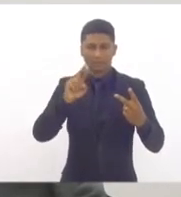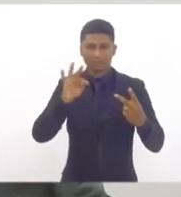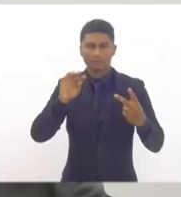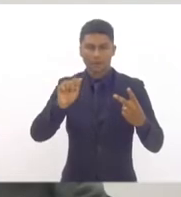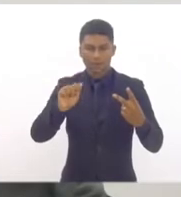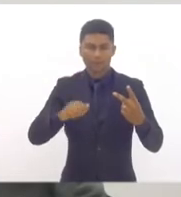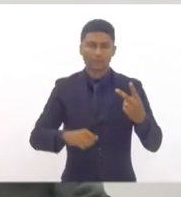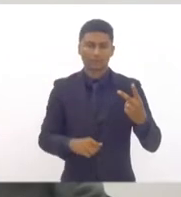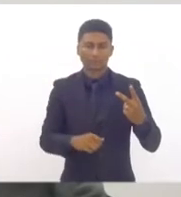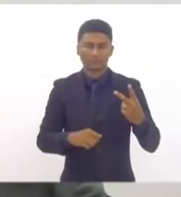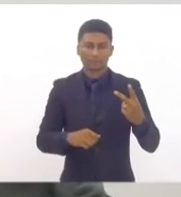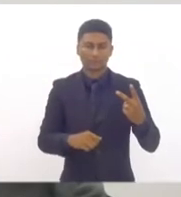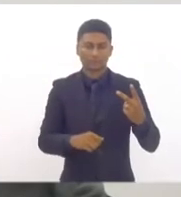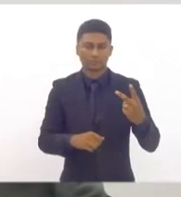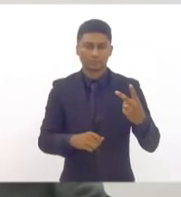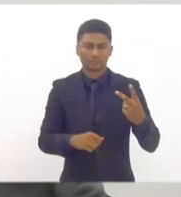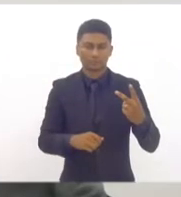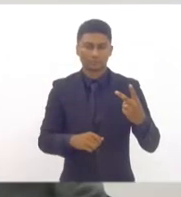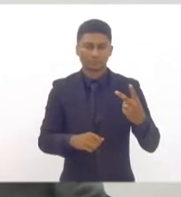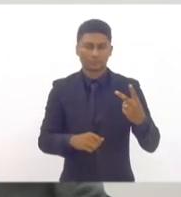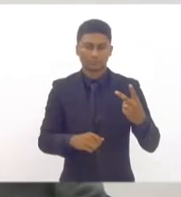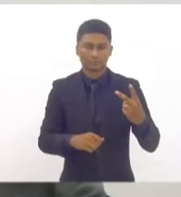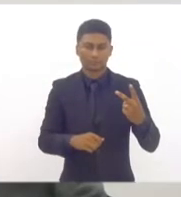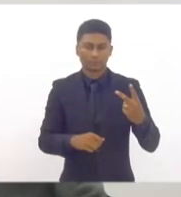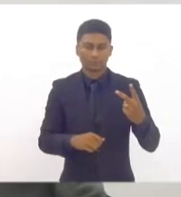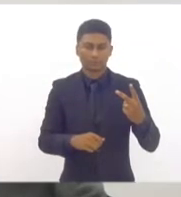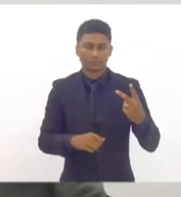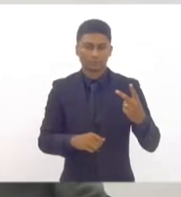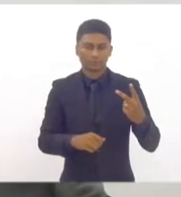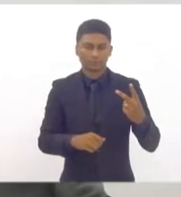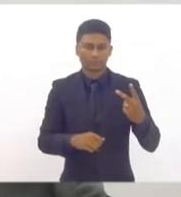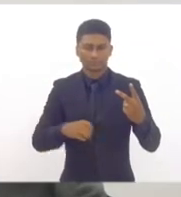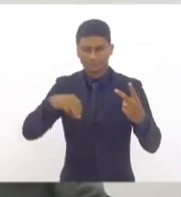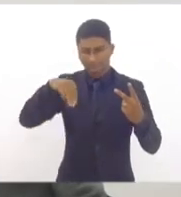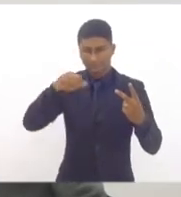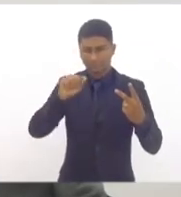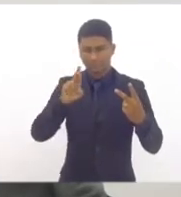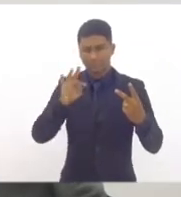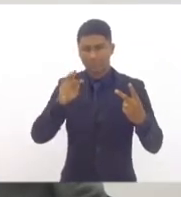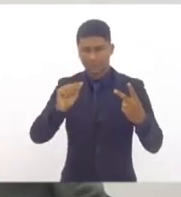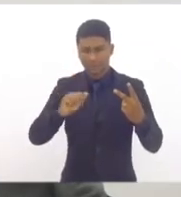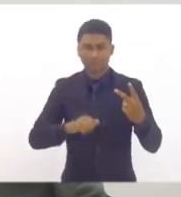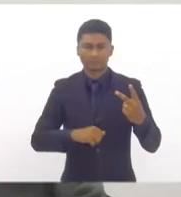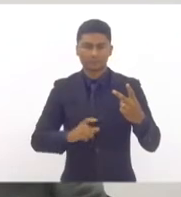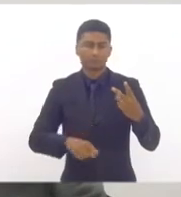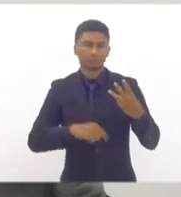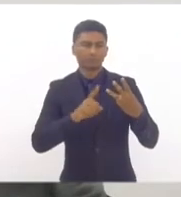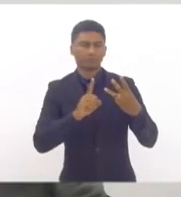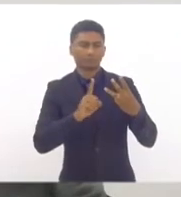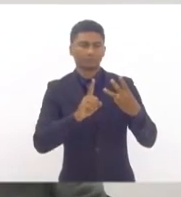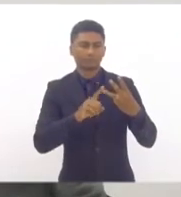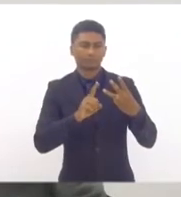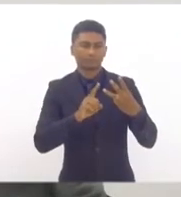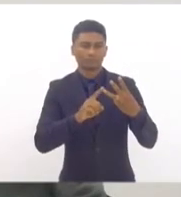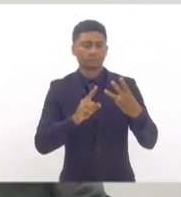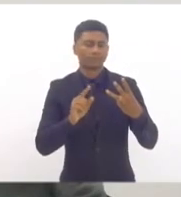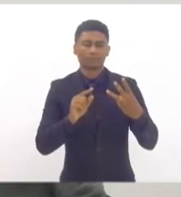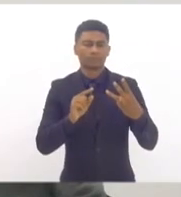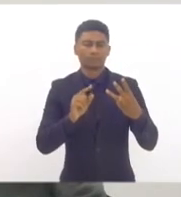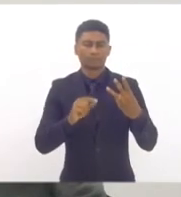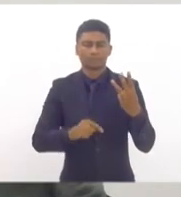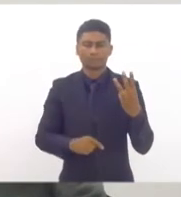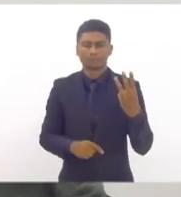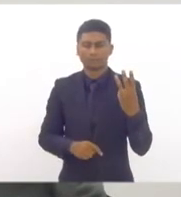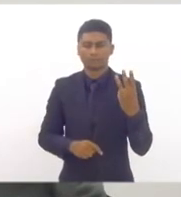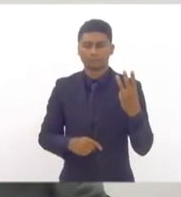o Pinheiro, perdão. Marta Neiva é uma outra companheira, mas Marta Pinheiro e a companheira... meu